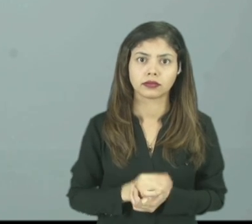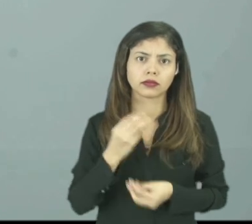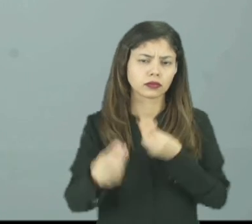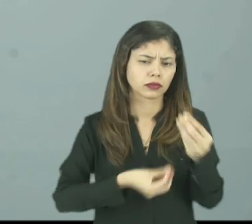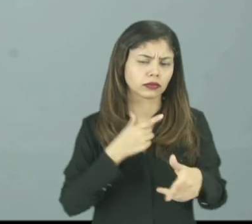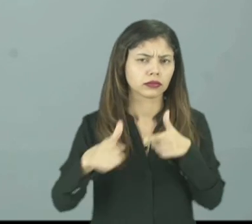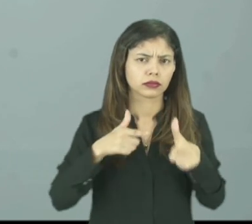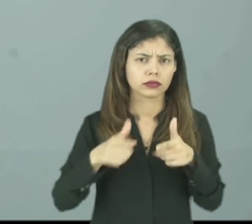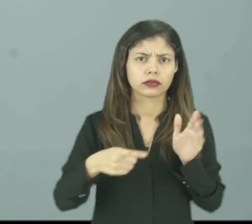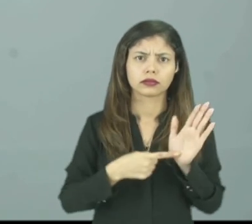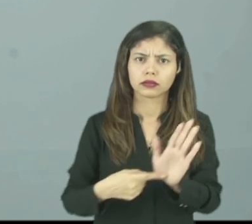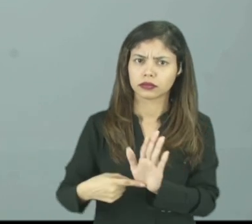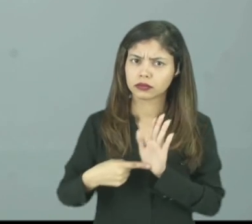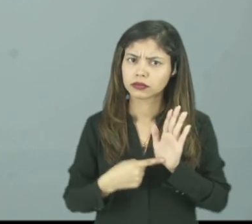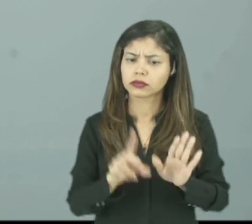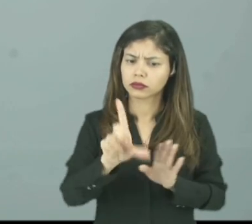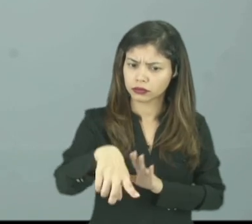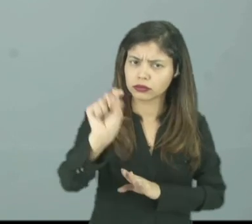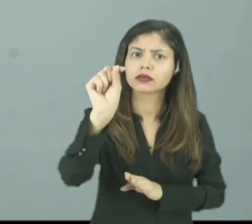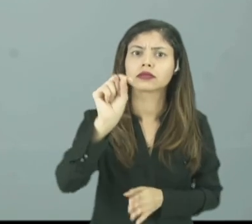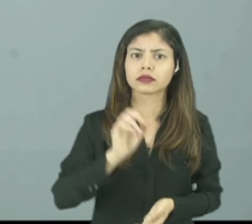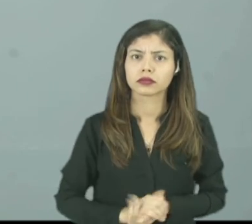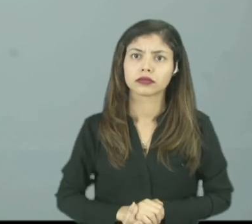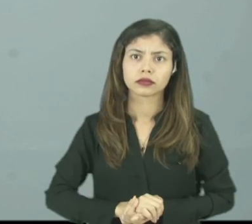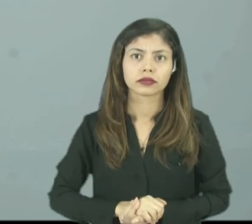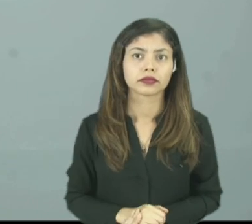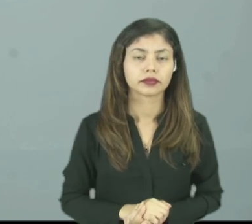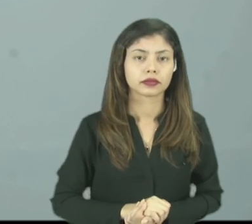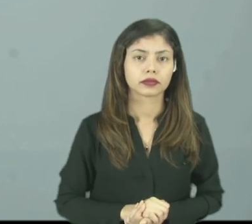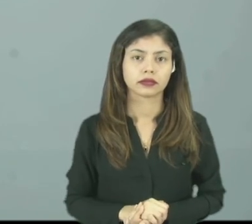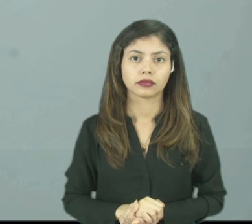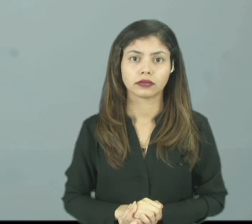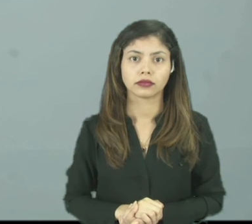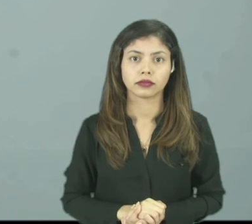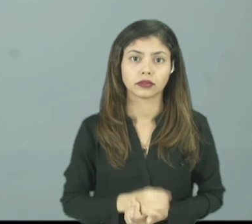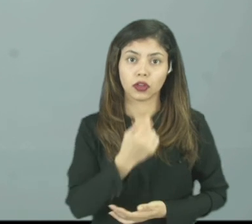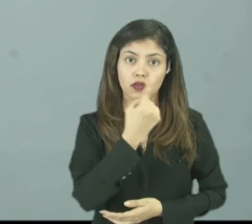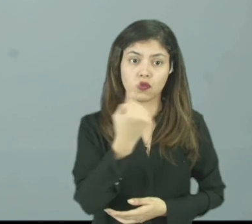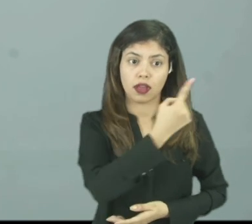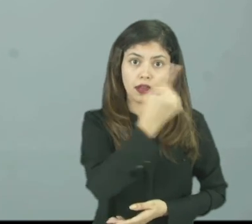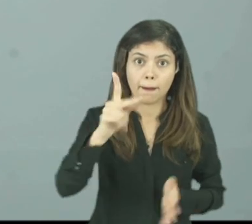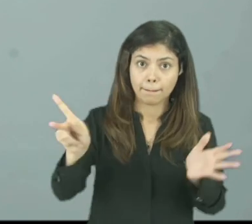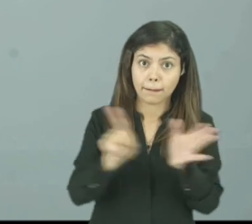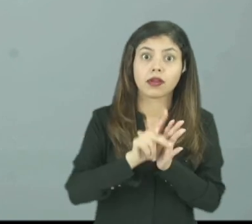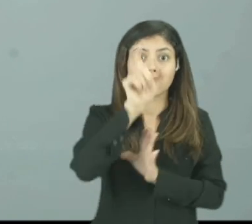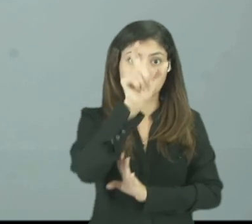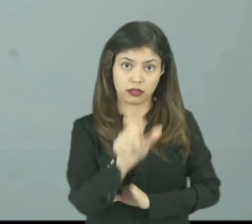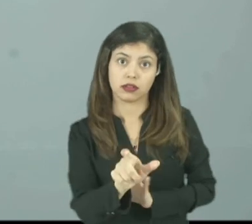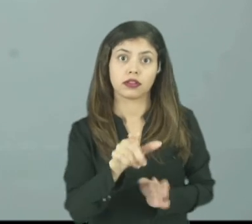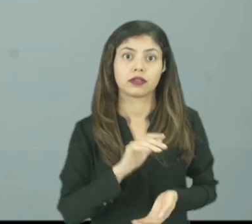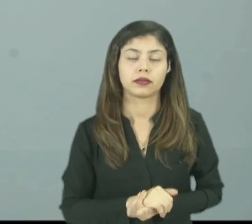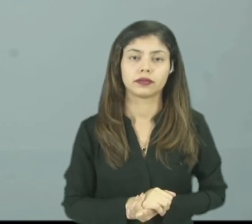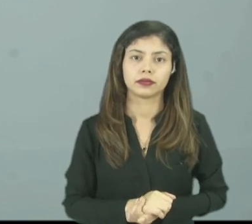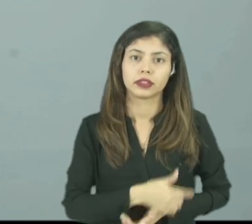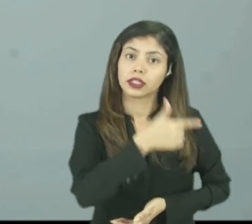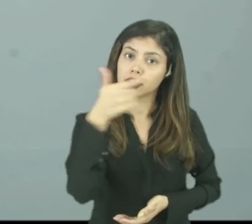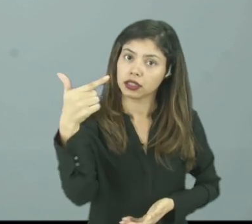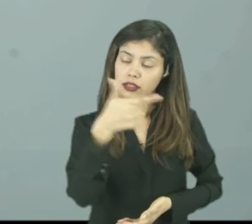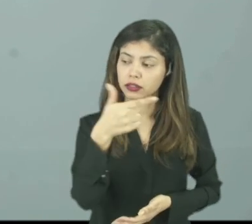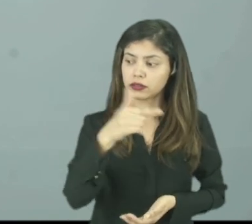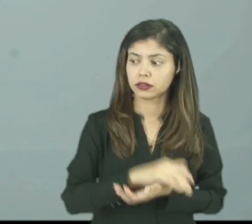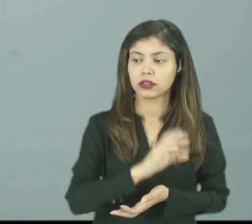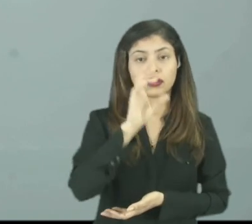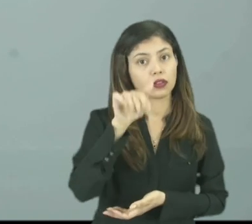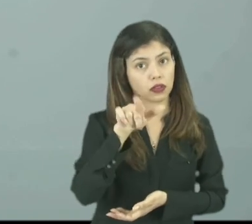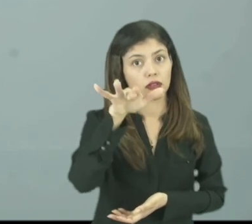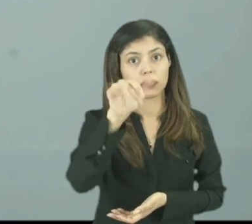trabalhado. Você vai escolher uma linha, fixar ela e na segunda